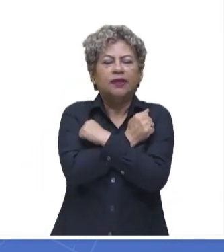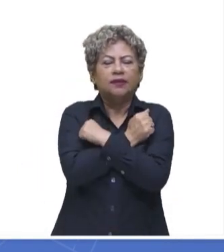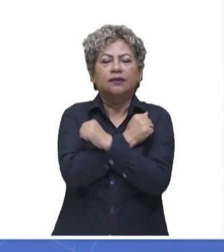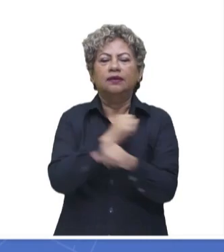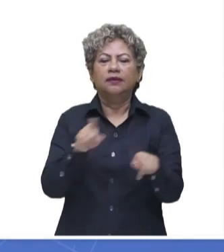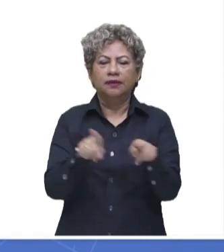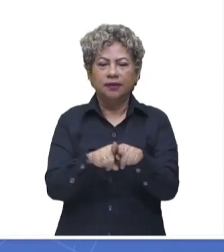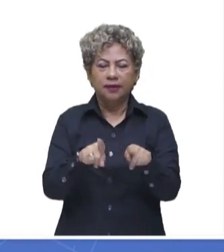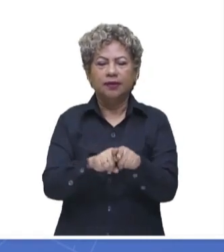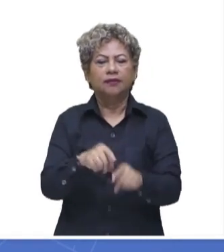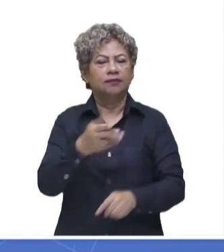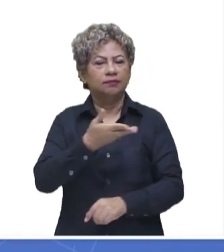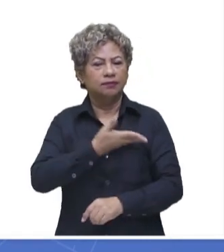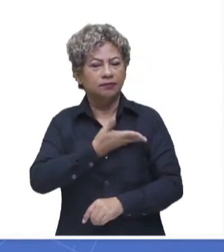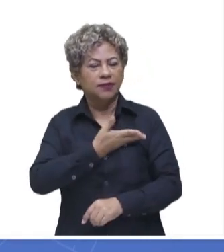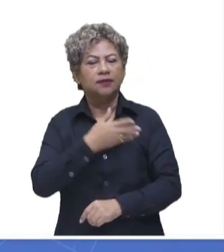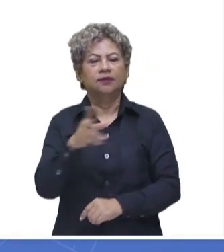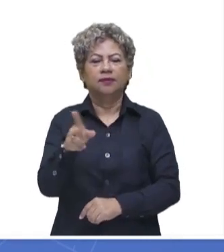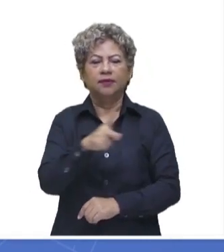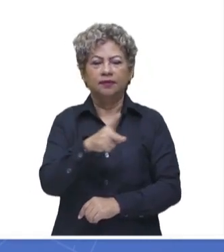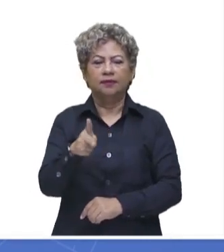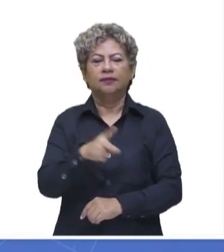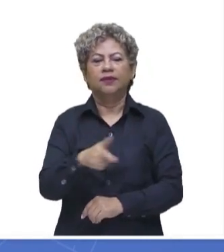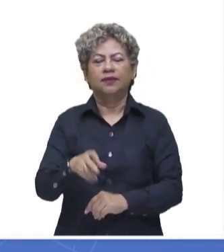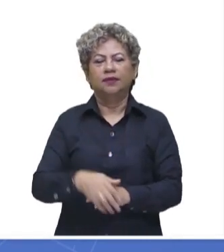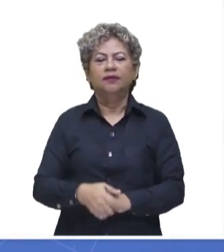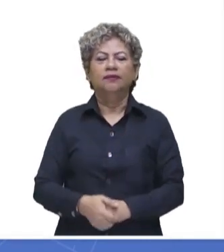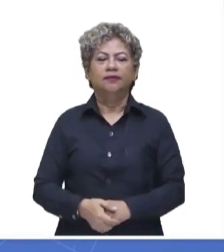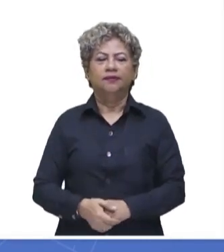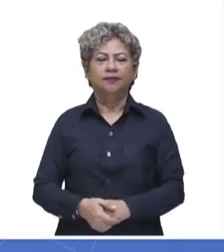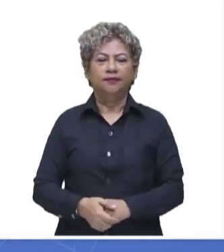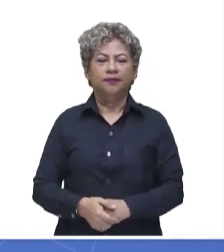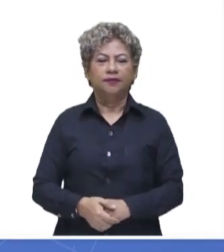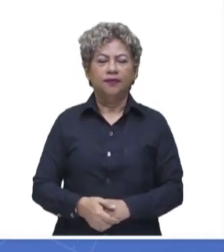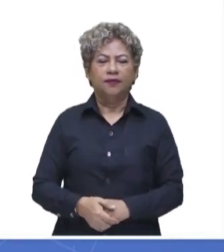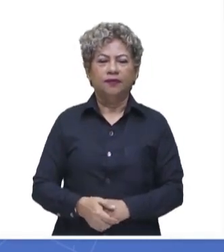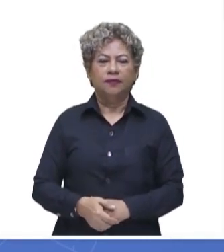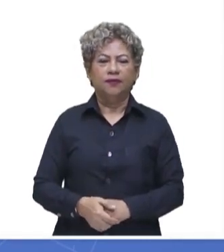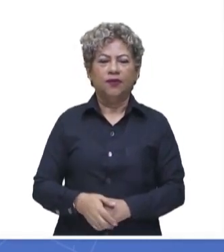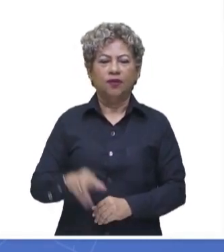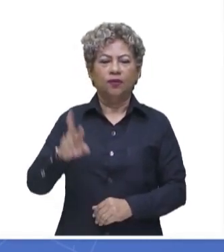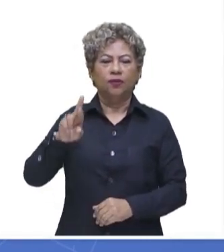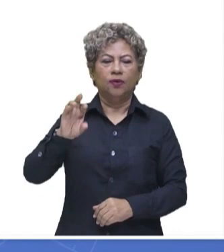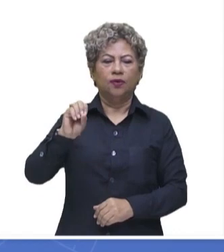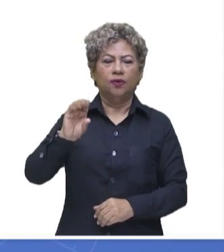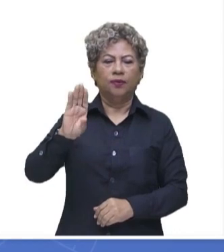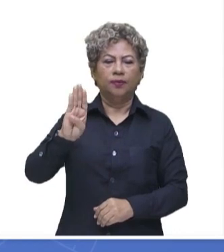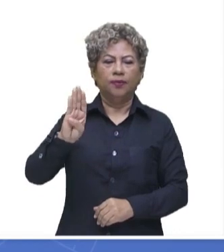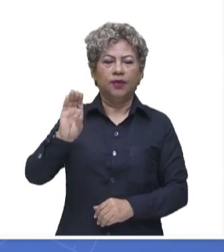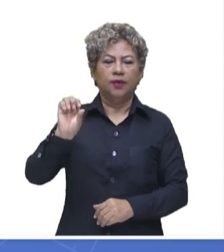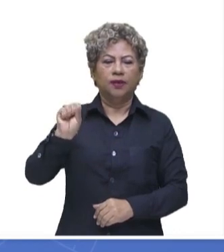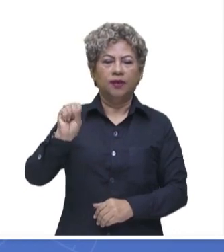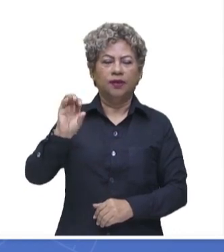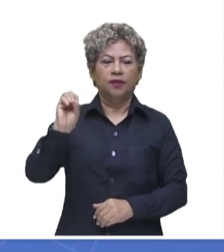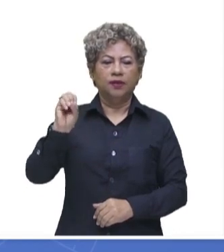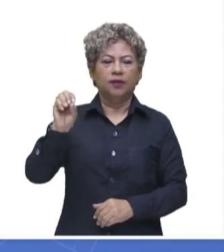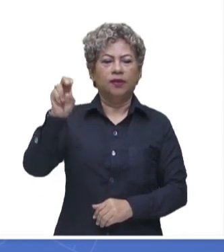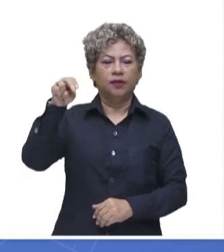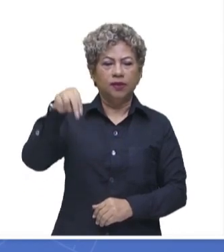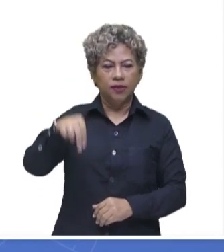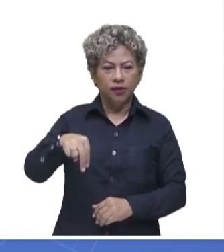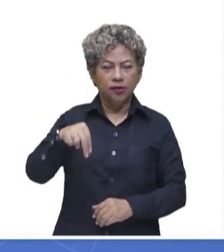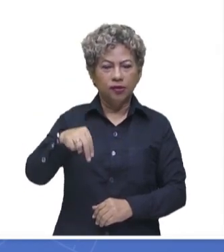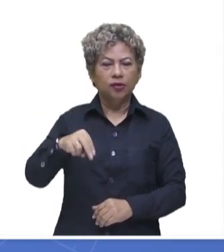colegas da Eunice Serrão. Um abraço aí também aos nossos alunos. Olha aí também, letra